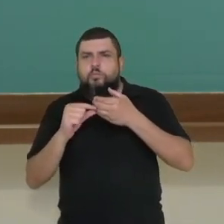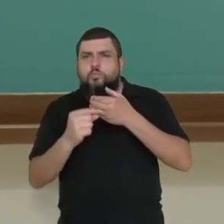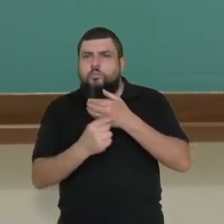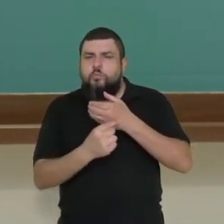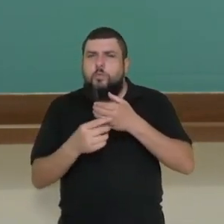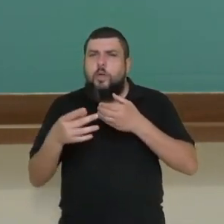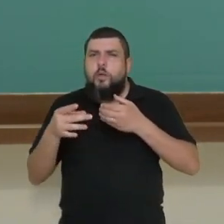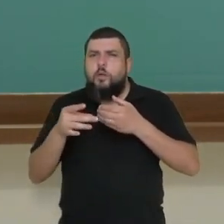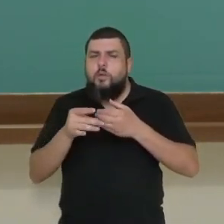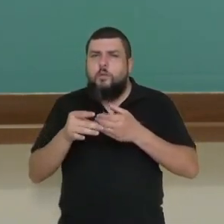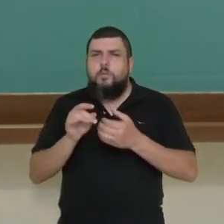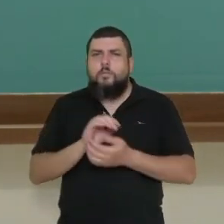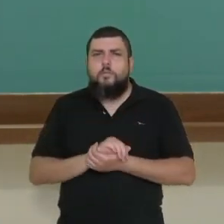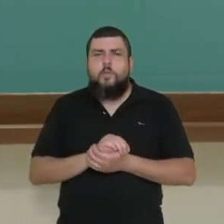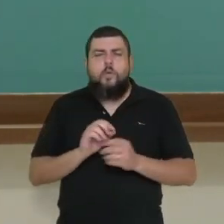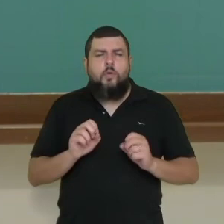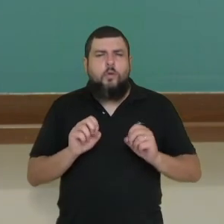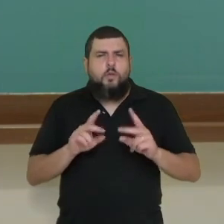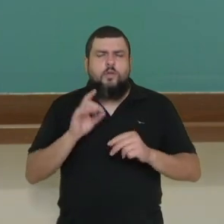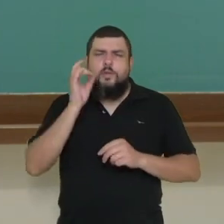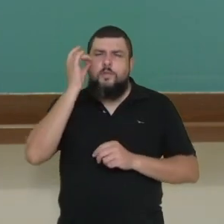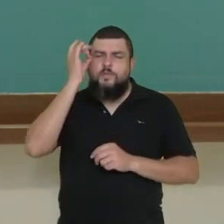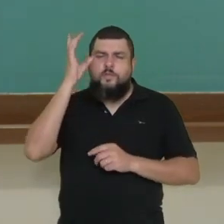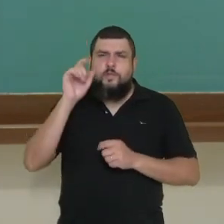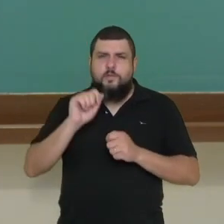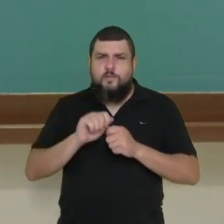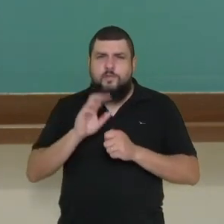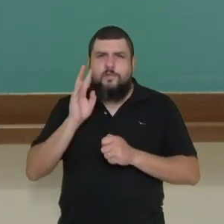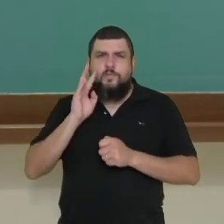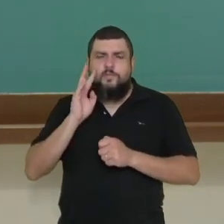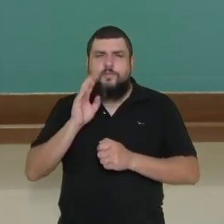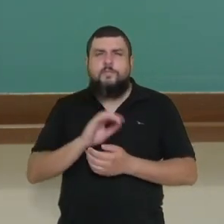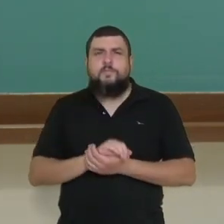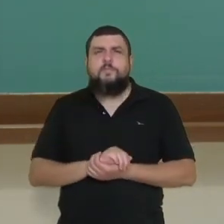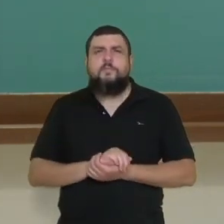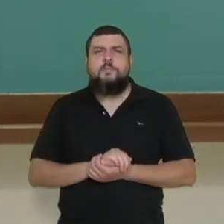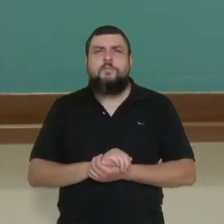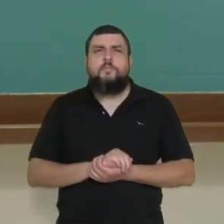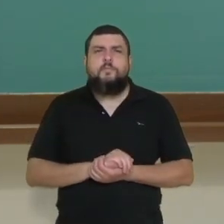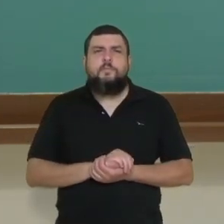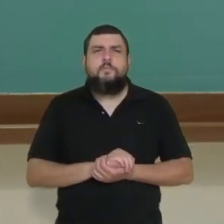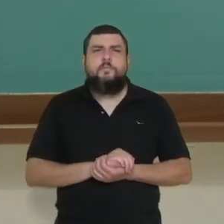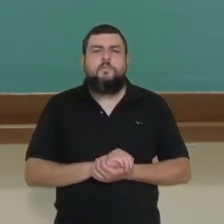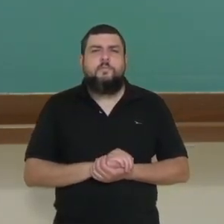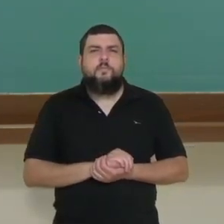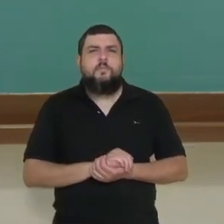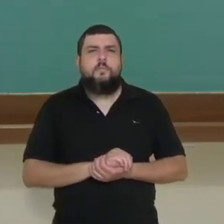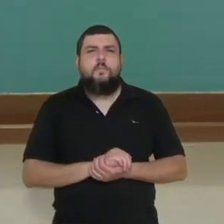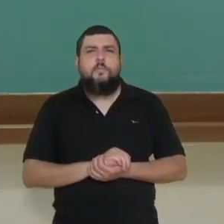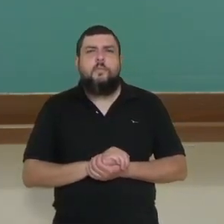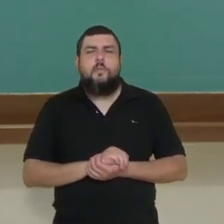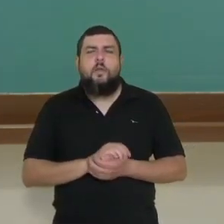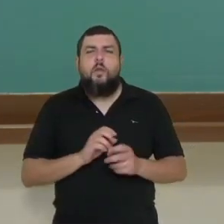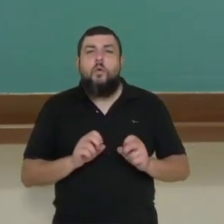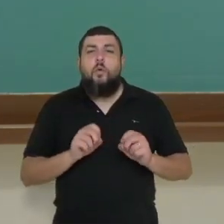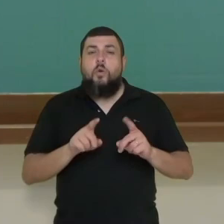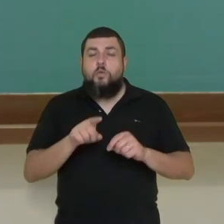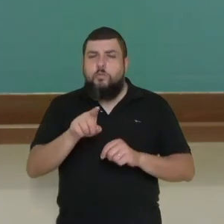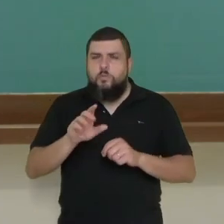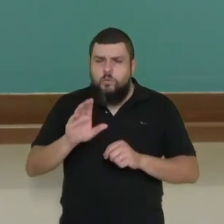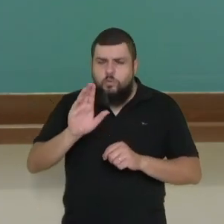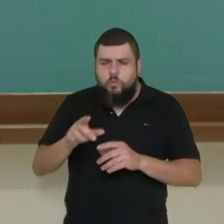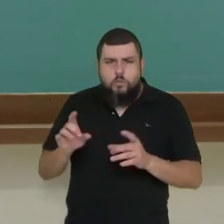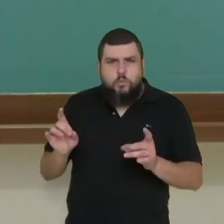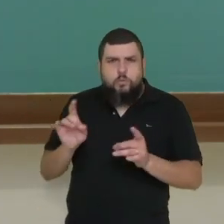você fazer. Algo facinho de você fazer, bem bacana. Depois, gente, agora que você já construiu o seu pluviômetro,